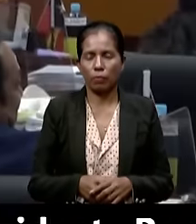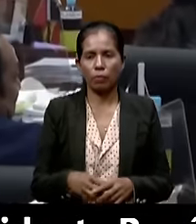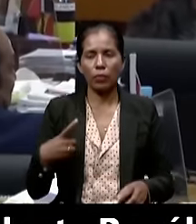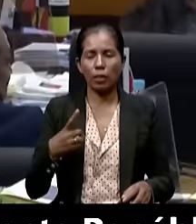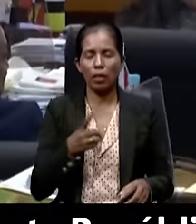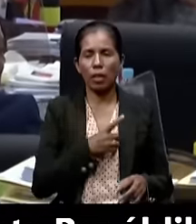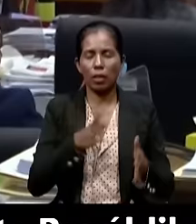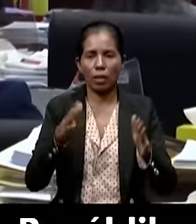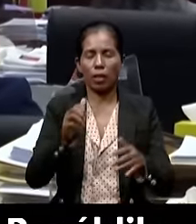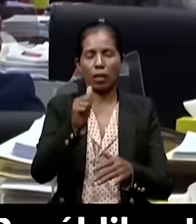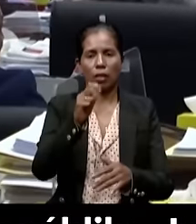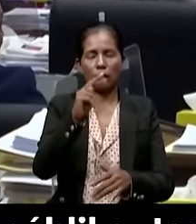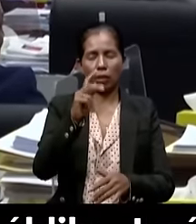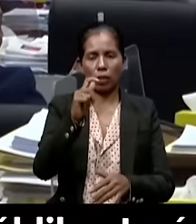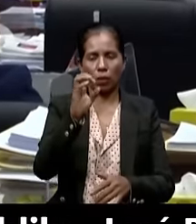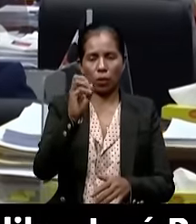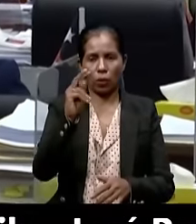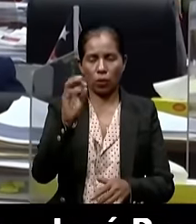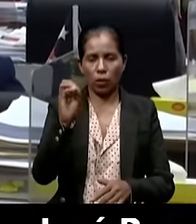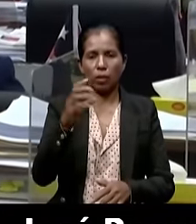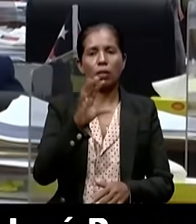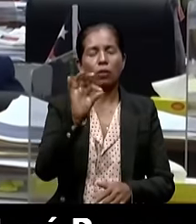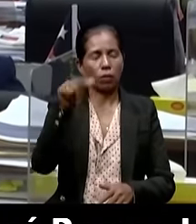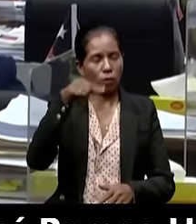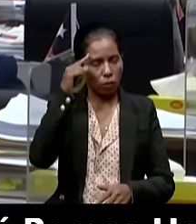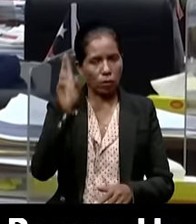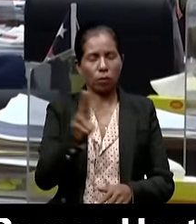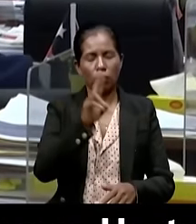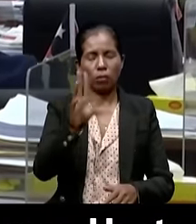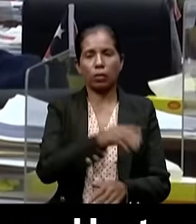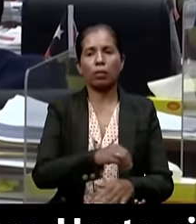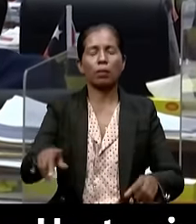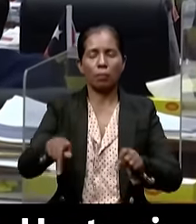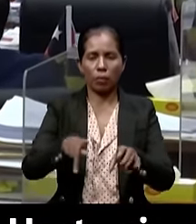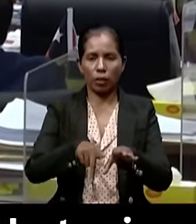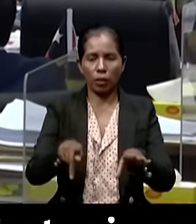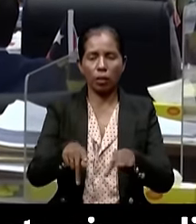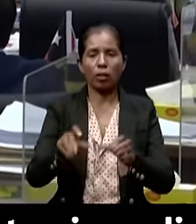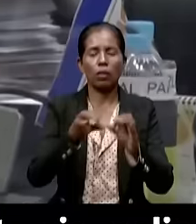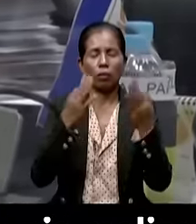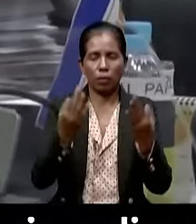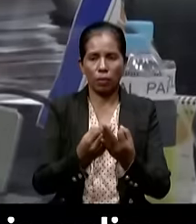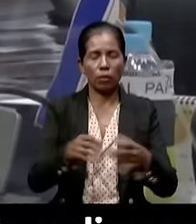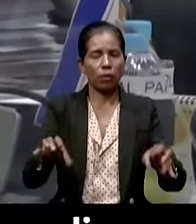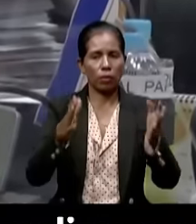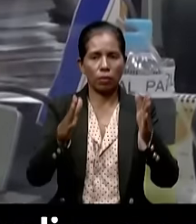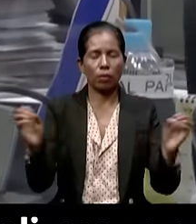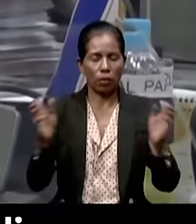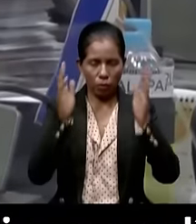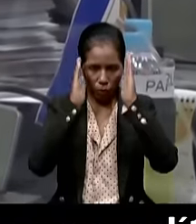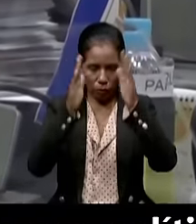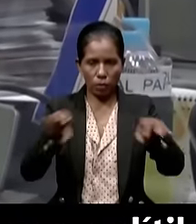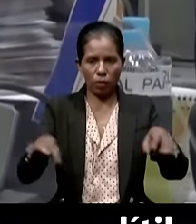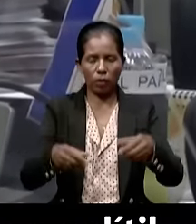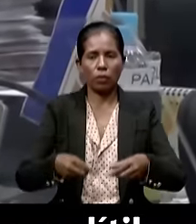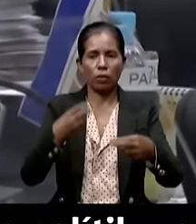Deputado António da Conceição considera no governo usa sistema familiarismo no partidarismo, onde Icos Mai, funcionário Sira, la serviço ho seriedade, onde